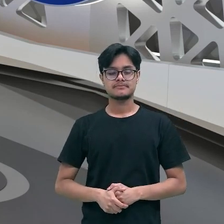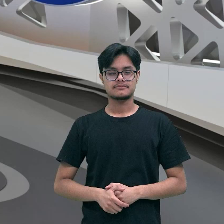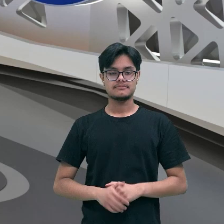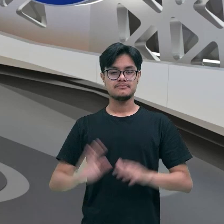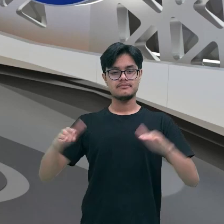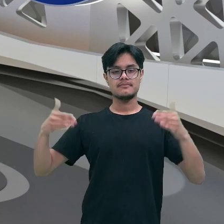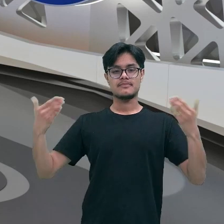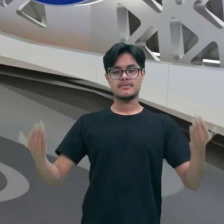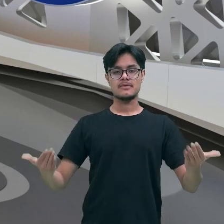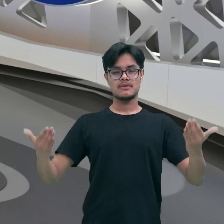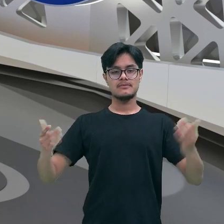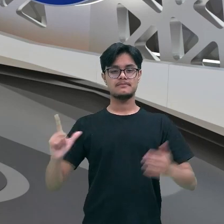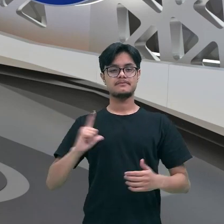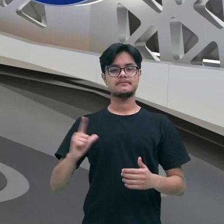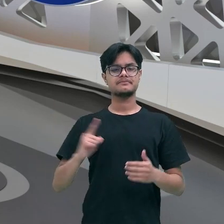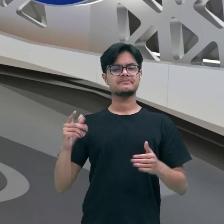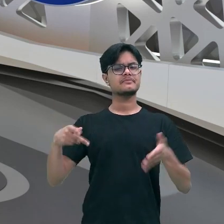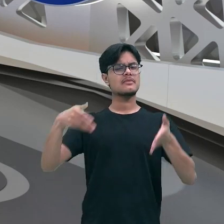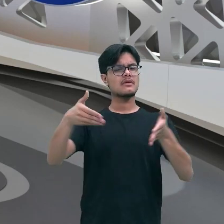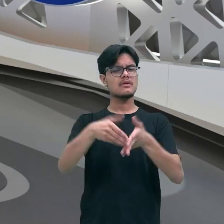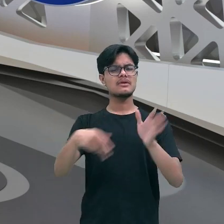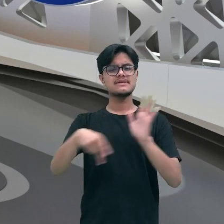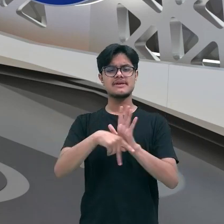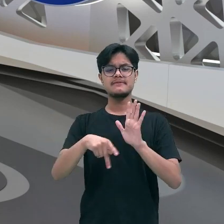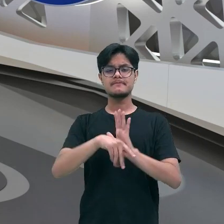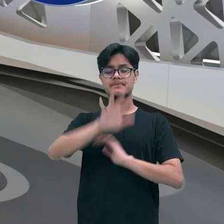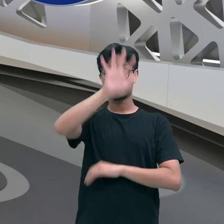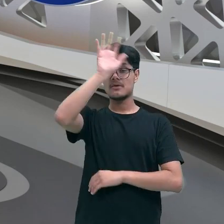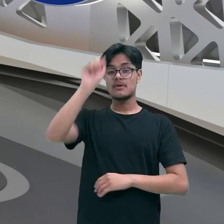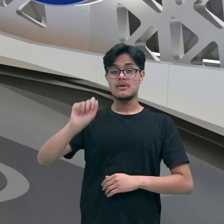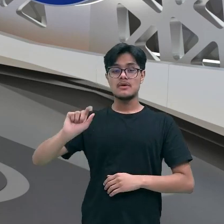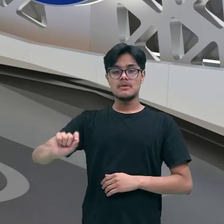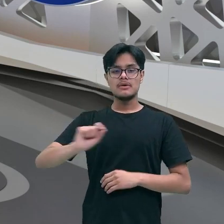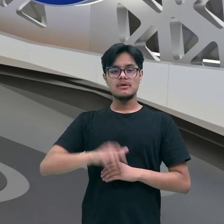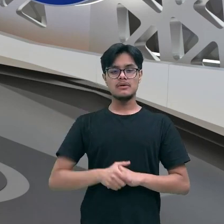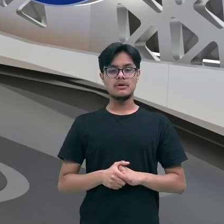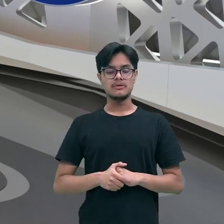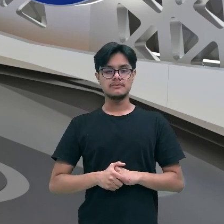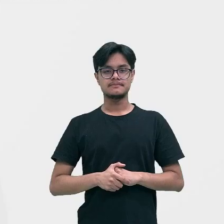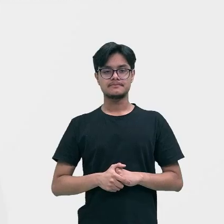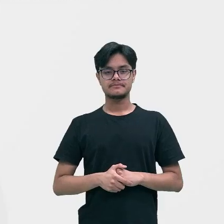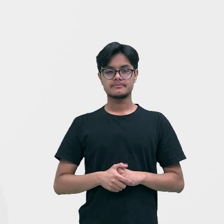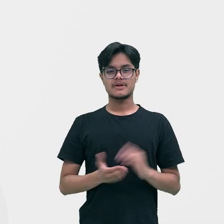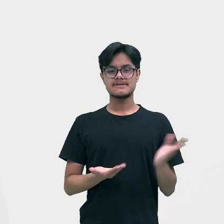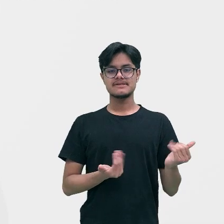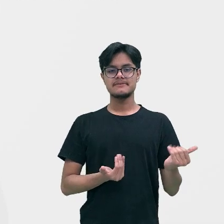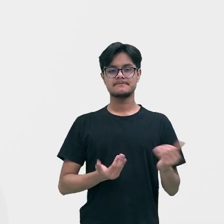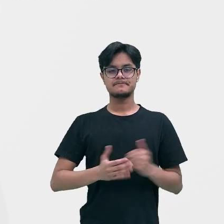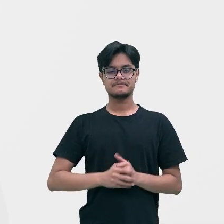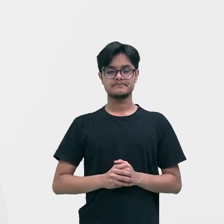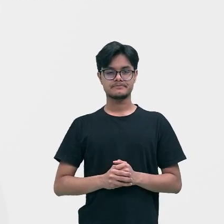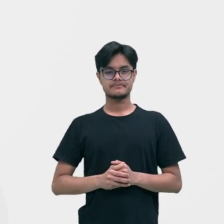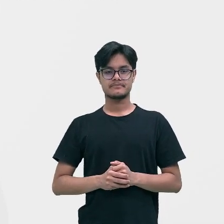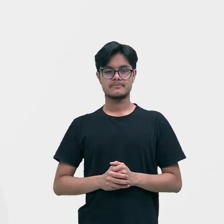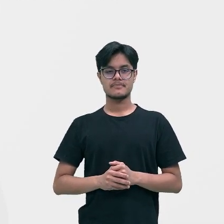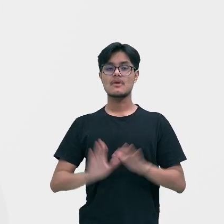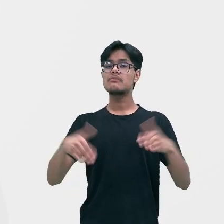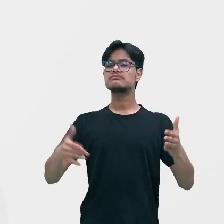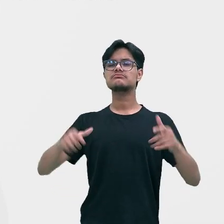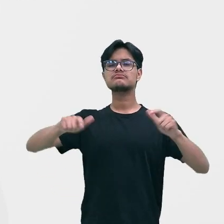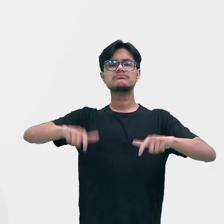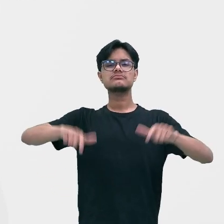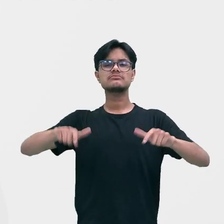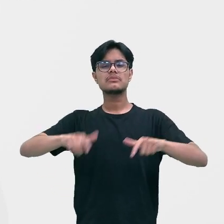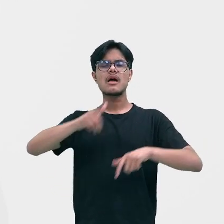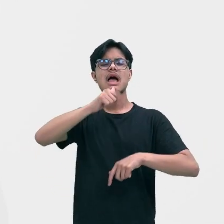falando então especificamente da nossa região, né? Desse ser jovem na nossa região, vamos avançar? Pátria das águas,